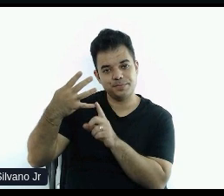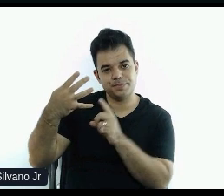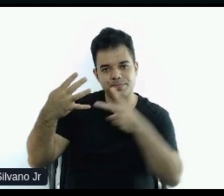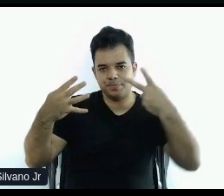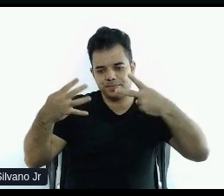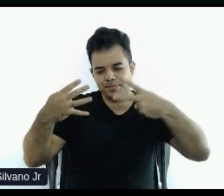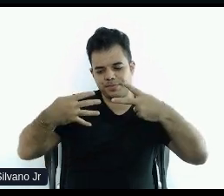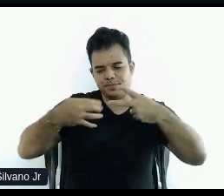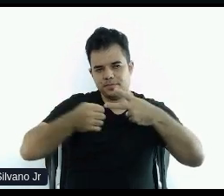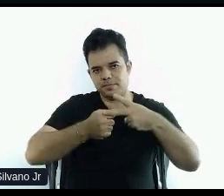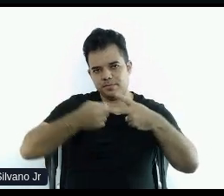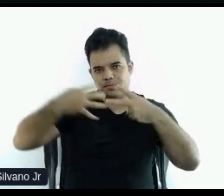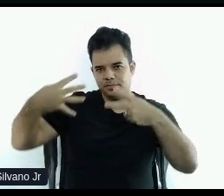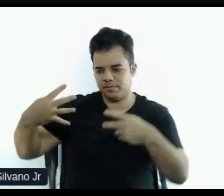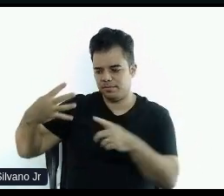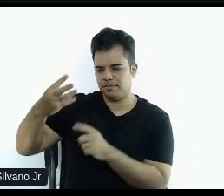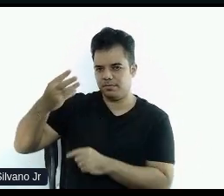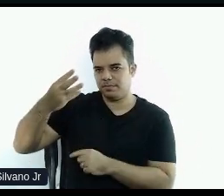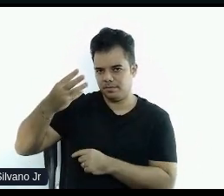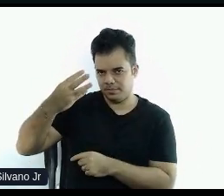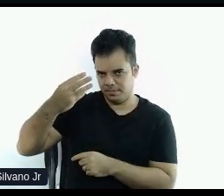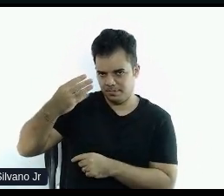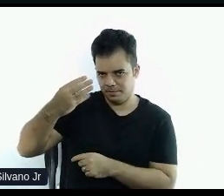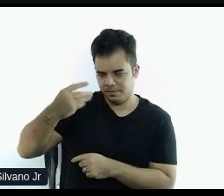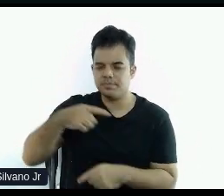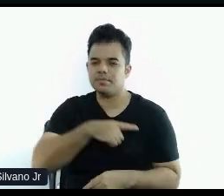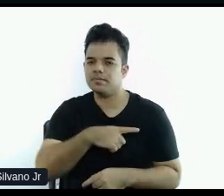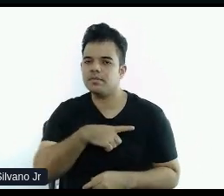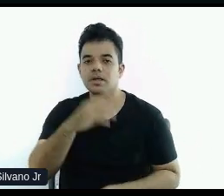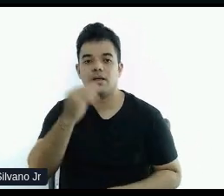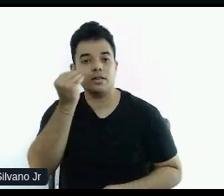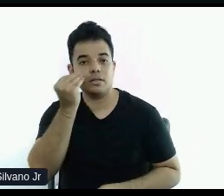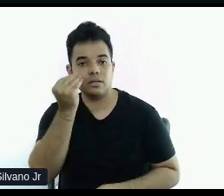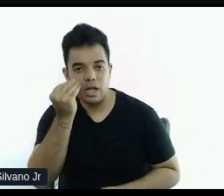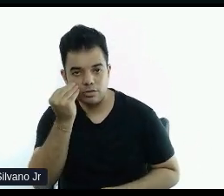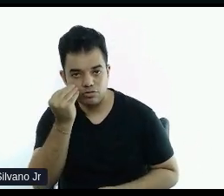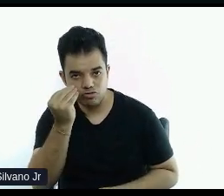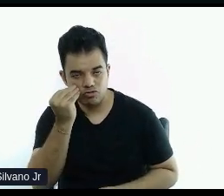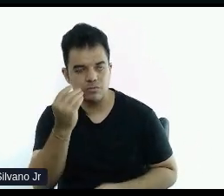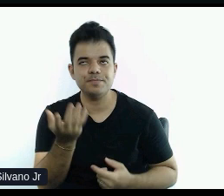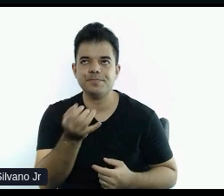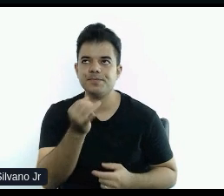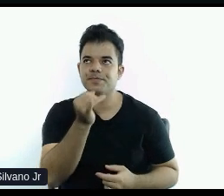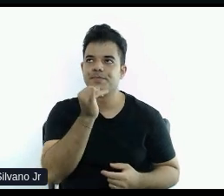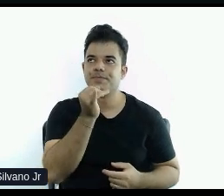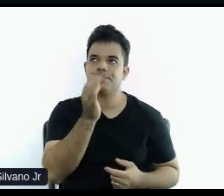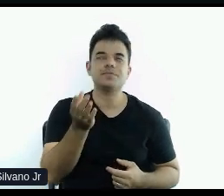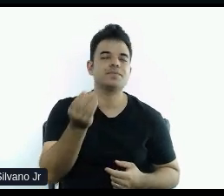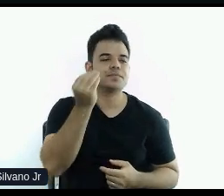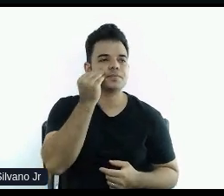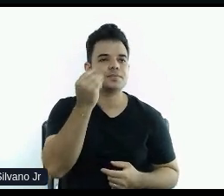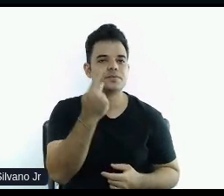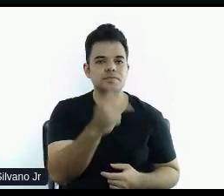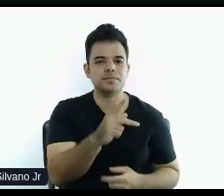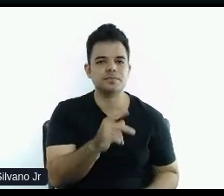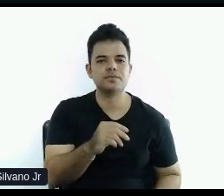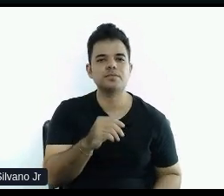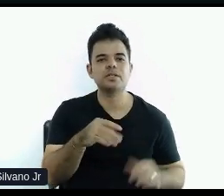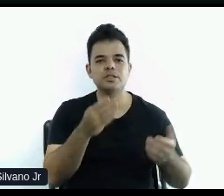seguinte: a gente tem esses testes. Teste rodando, por exemplo, com a ferramenta do IBM Checker.